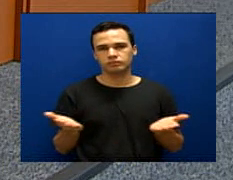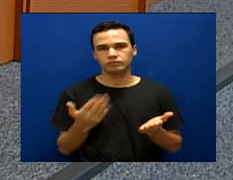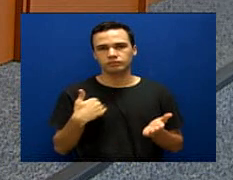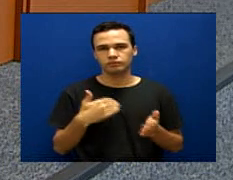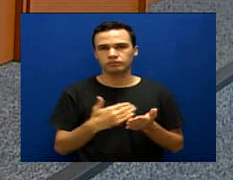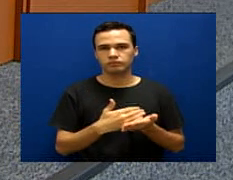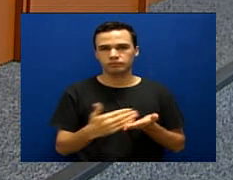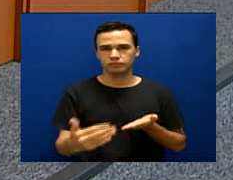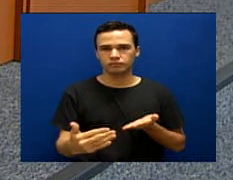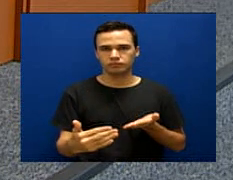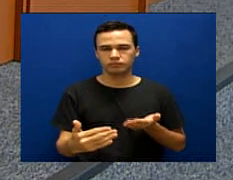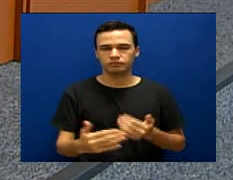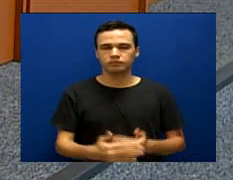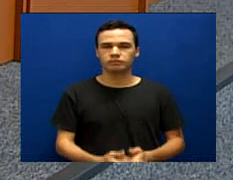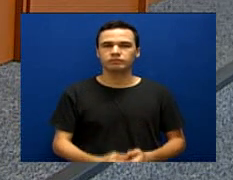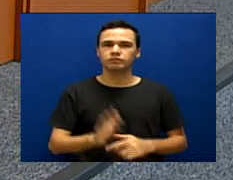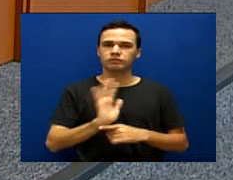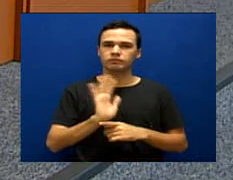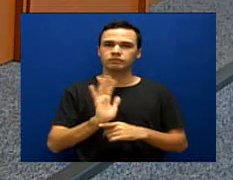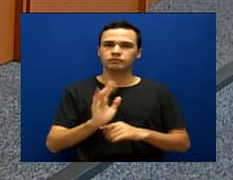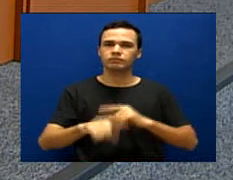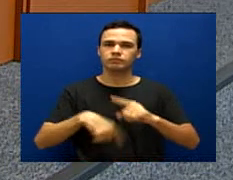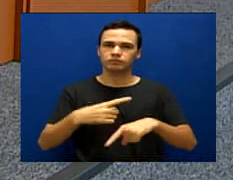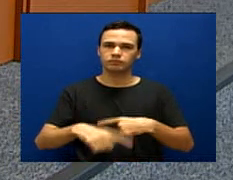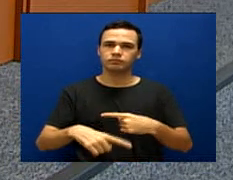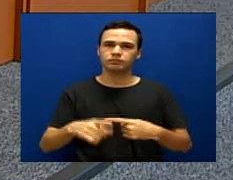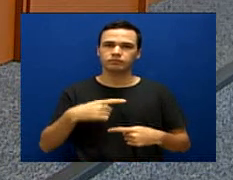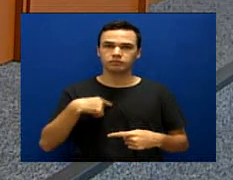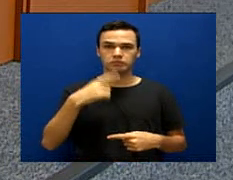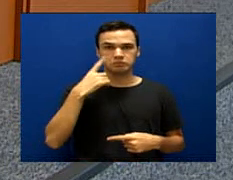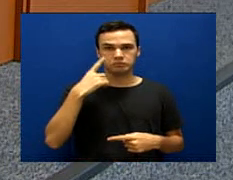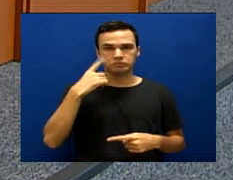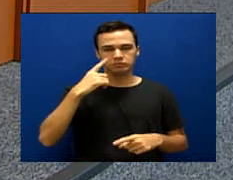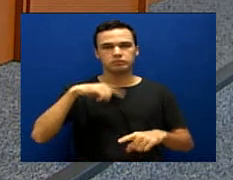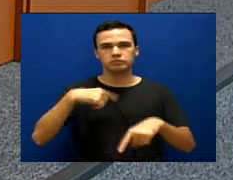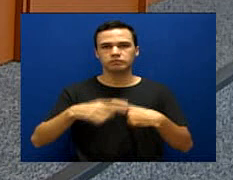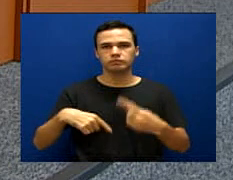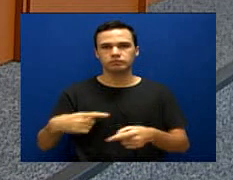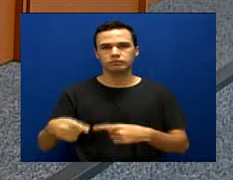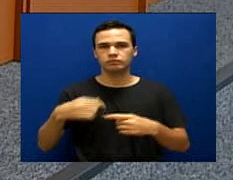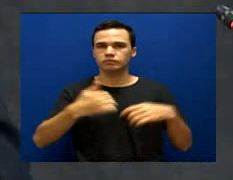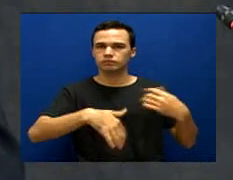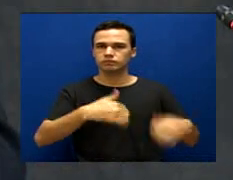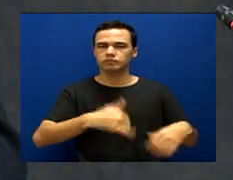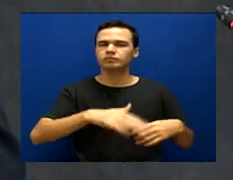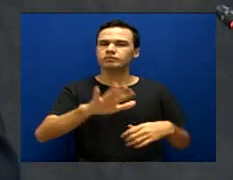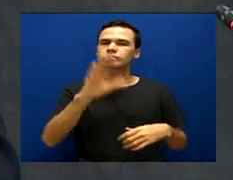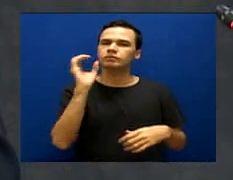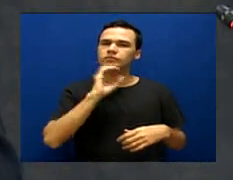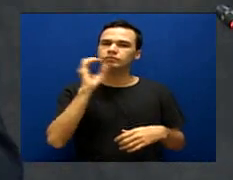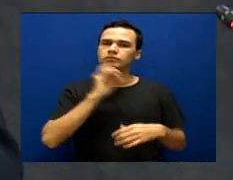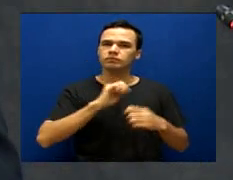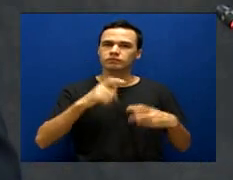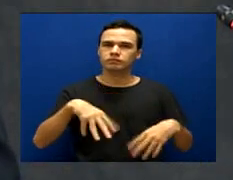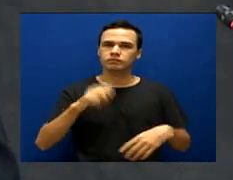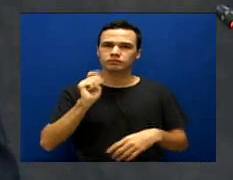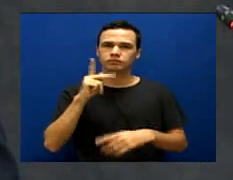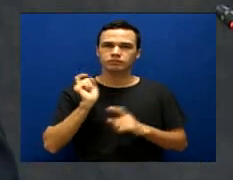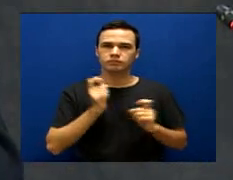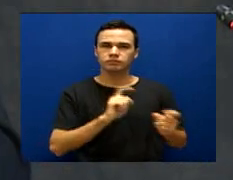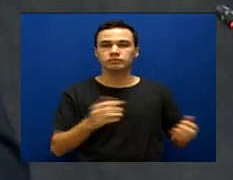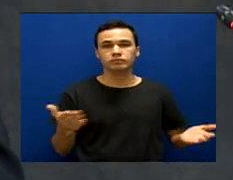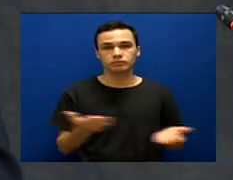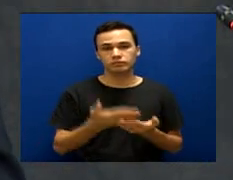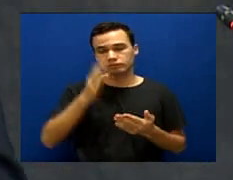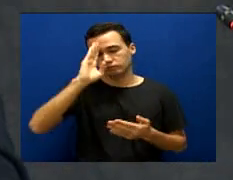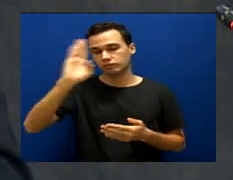depois do vídeo aqui da prestação de contas, tá bom? E daí eu abro para todos. Eu só queria falar rapidamente da audiência pública. Qual a